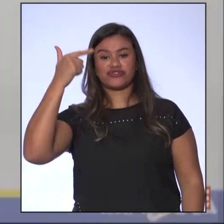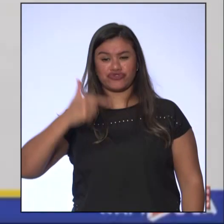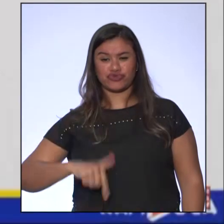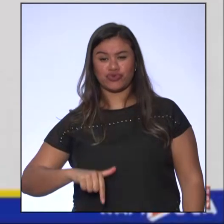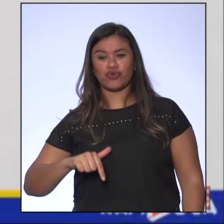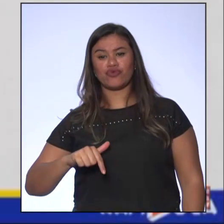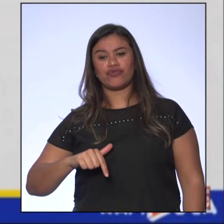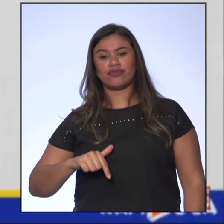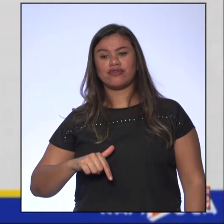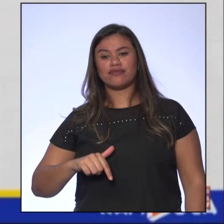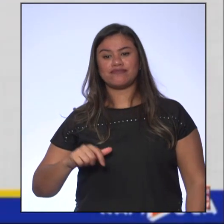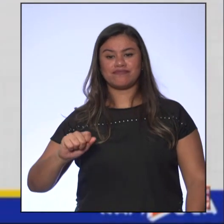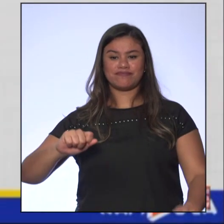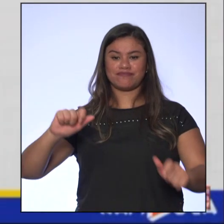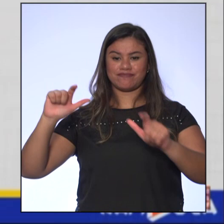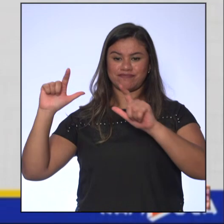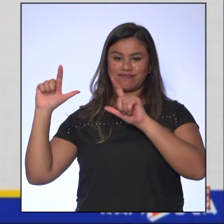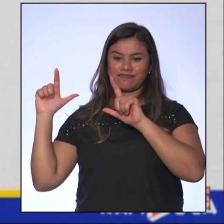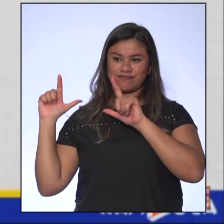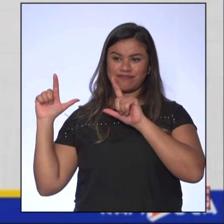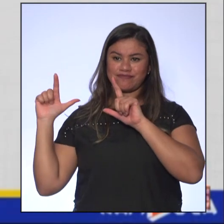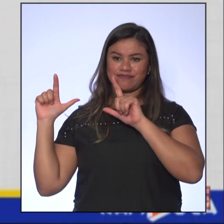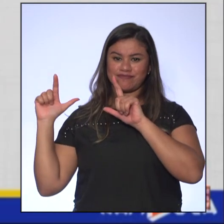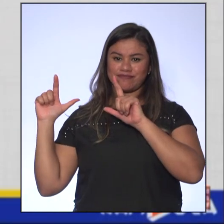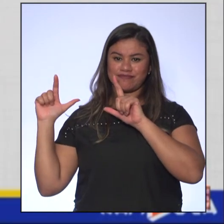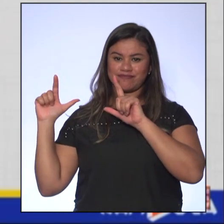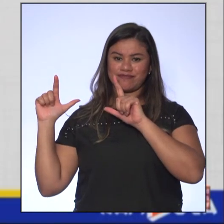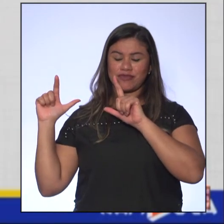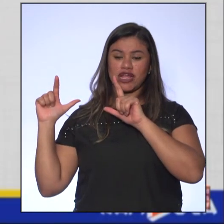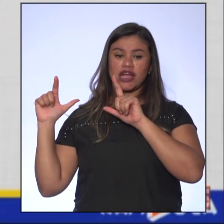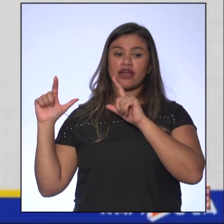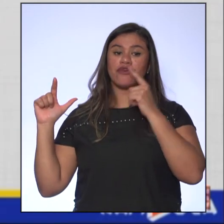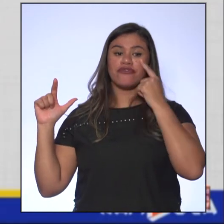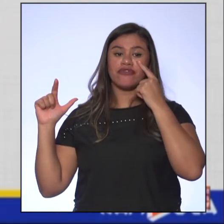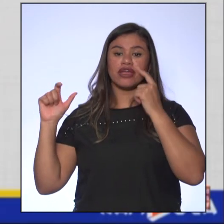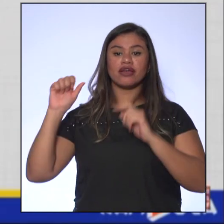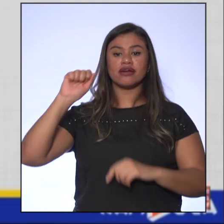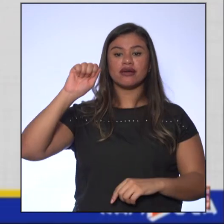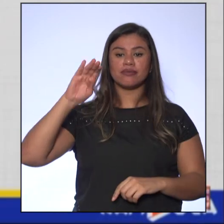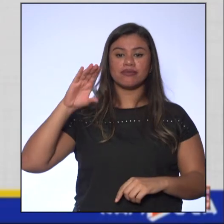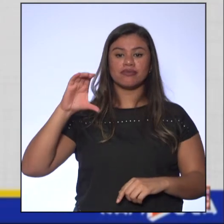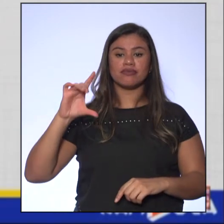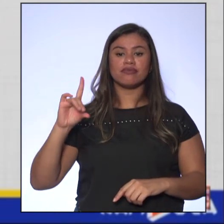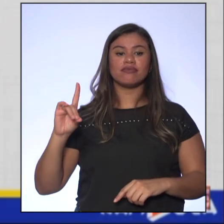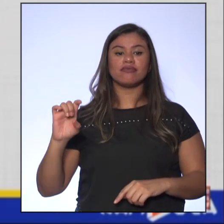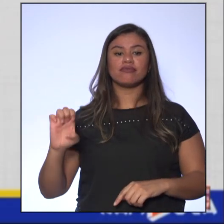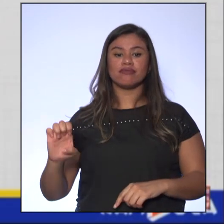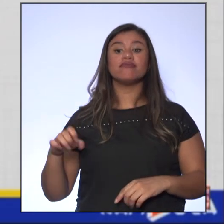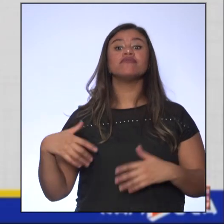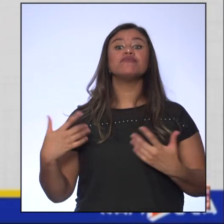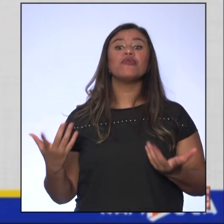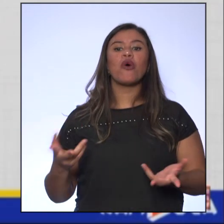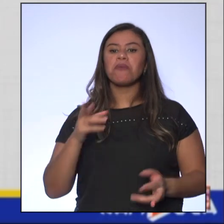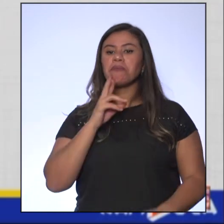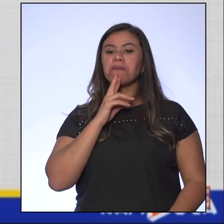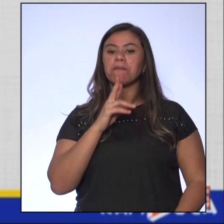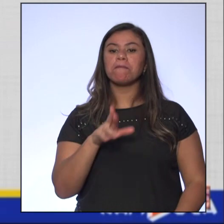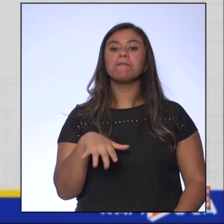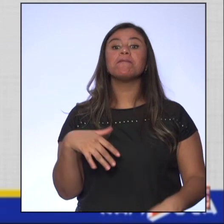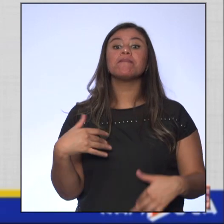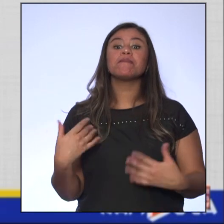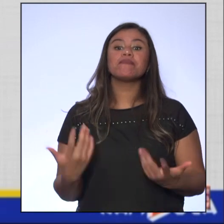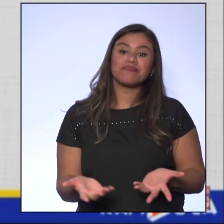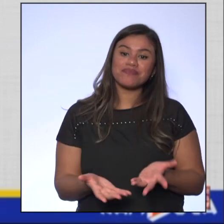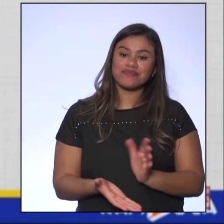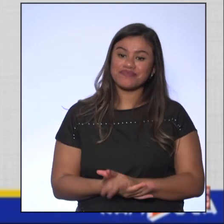enunciado lá e observar qual é a resposta aí. Então vamos lá? Vamos fazer agora.